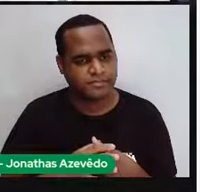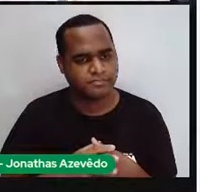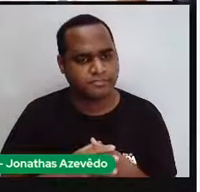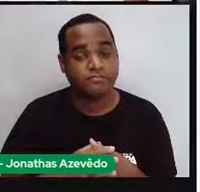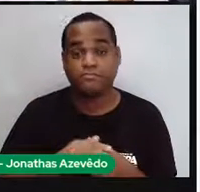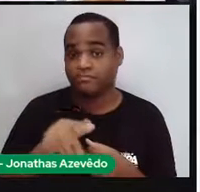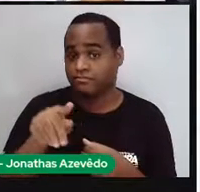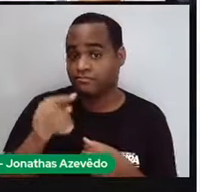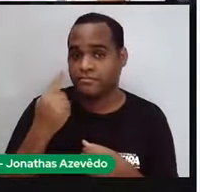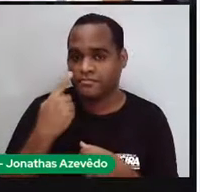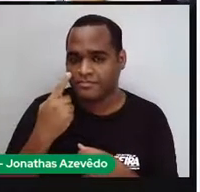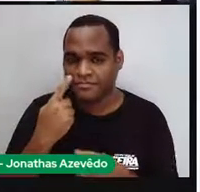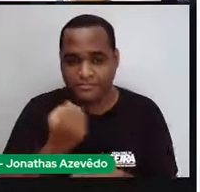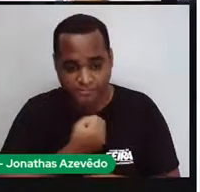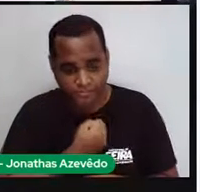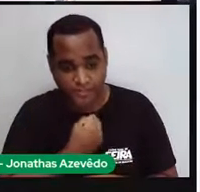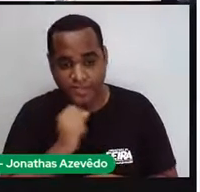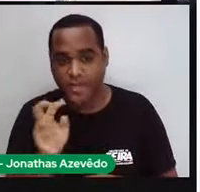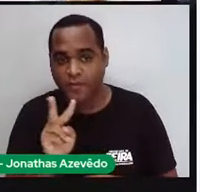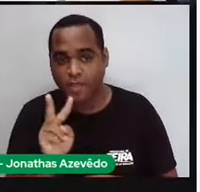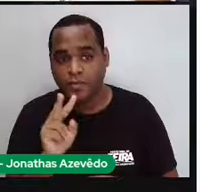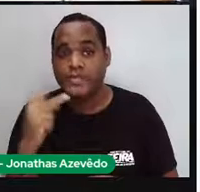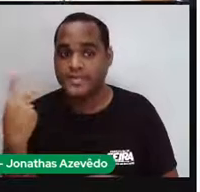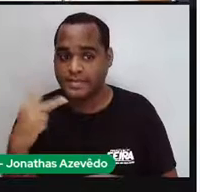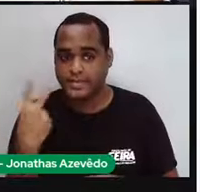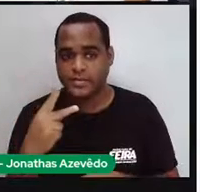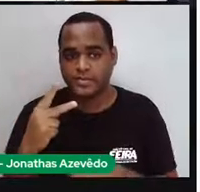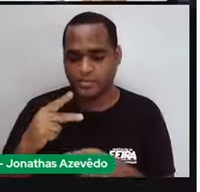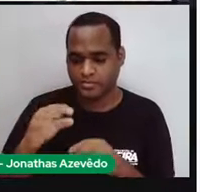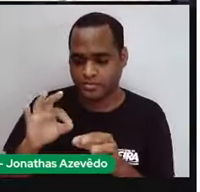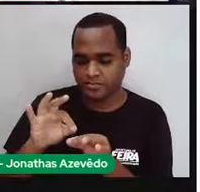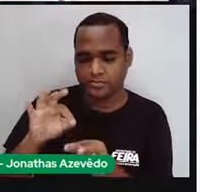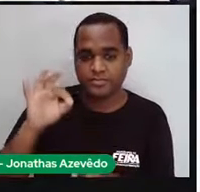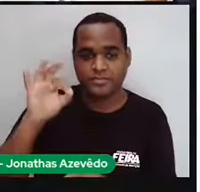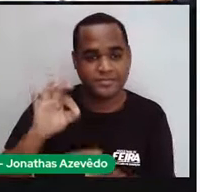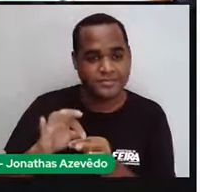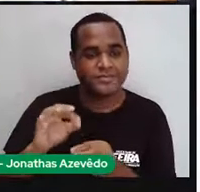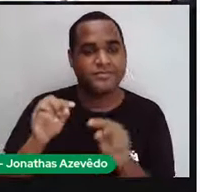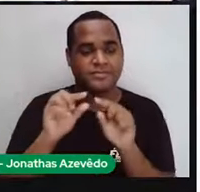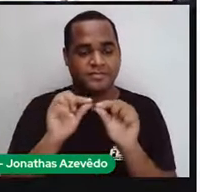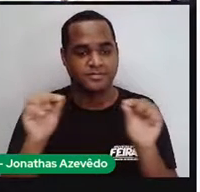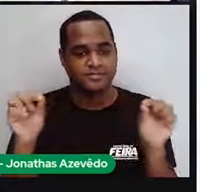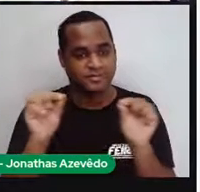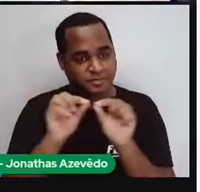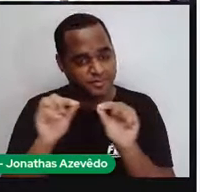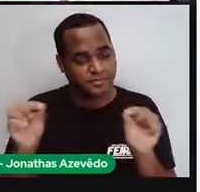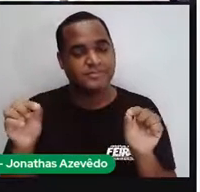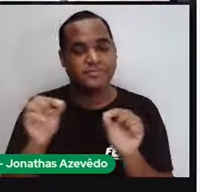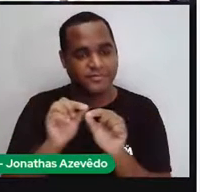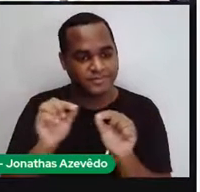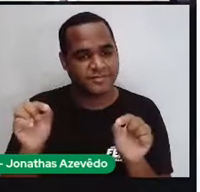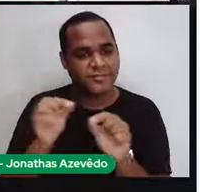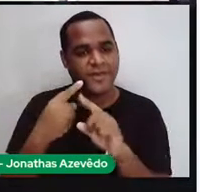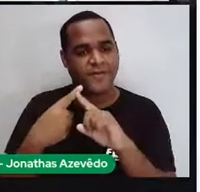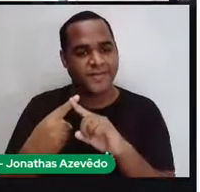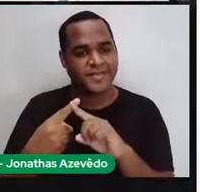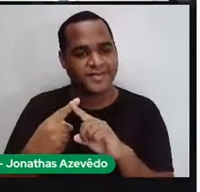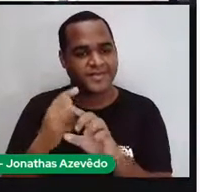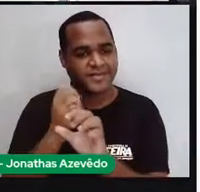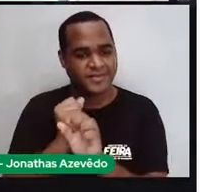pega o valor que mede o comprimento faz uma continha de vezes com o valor que mede